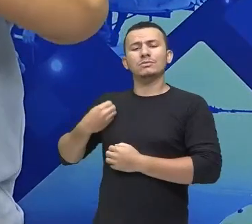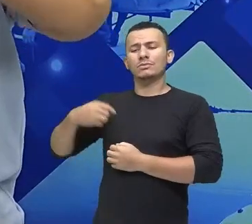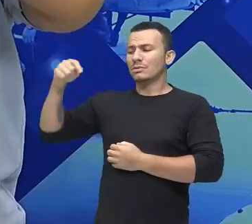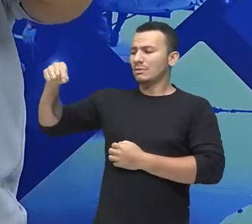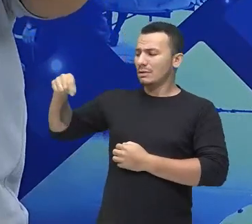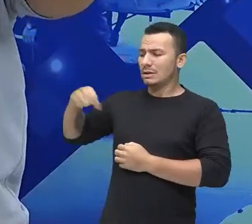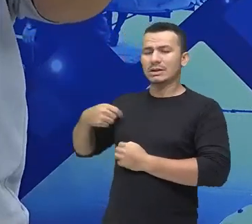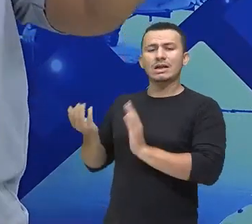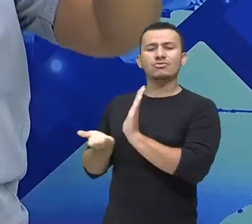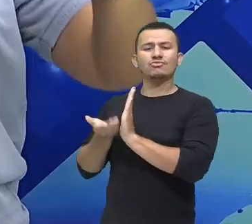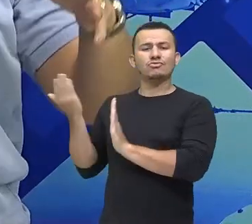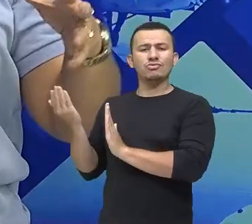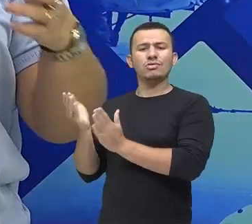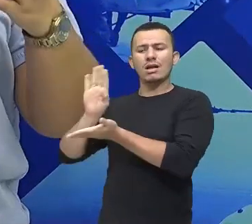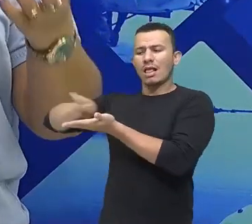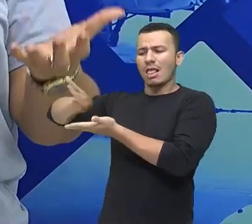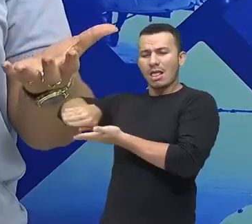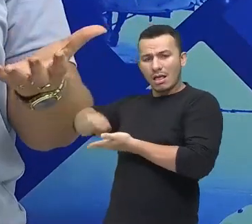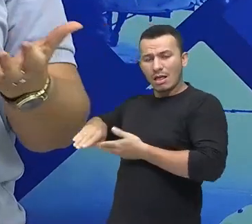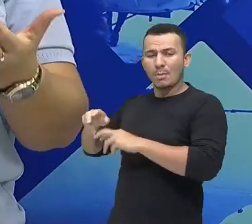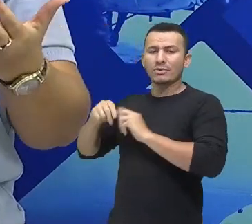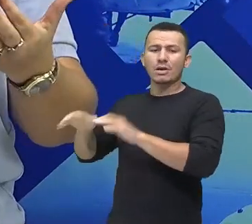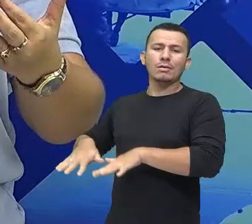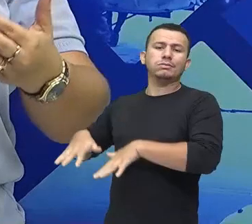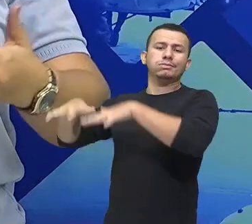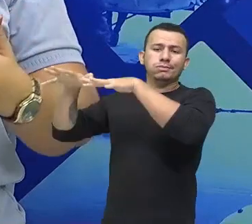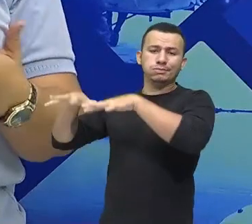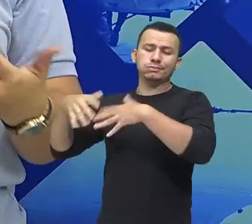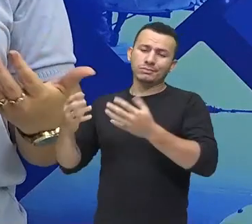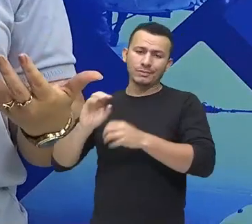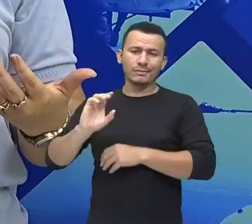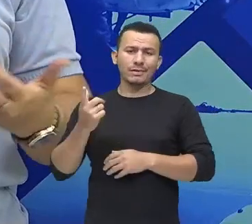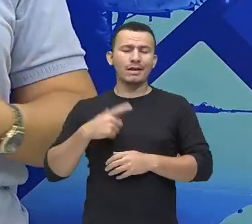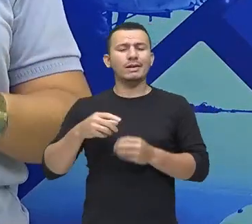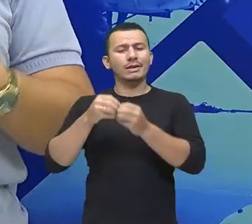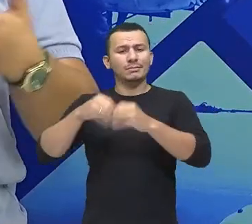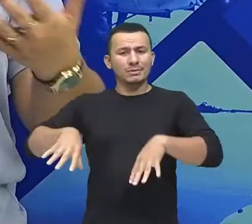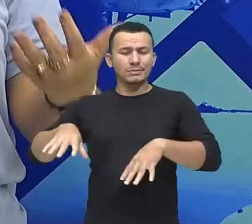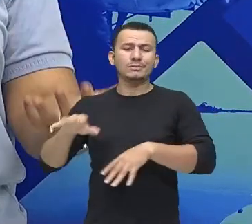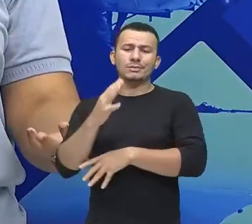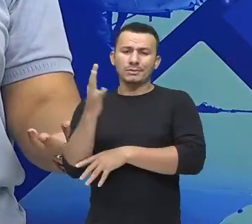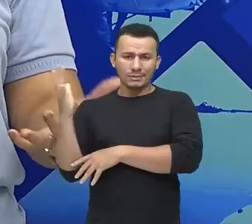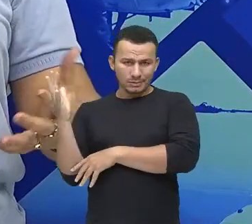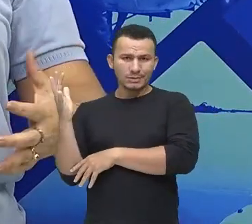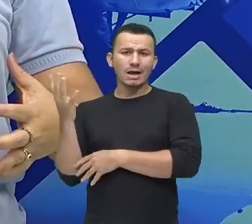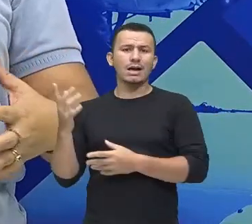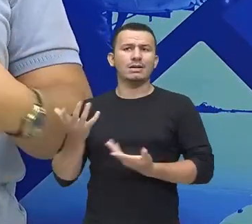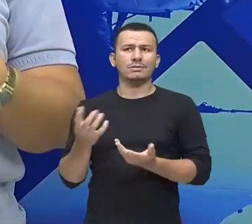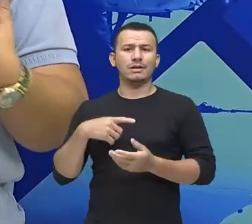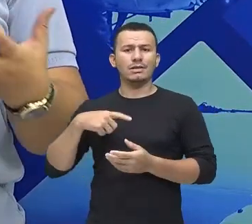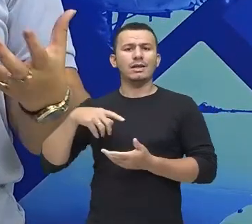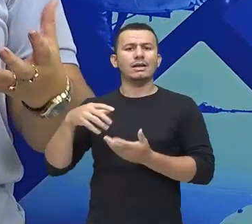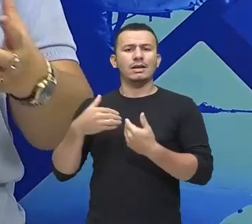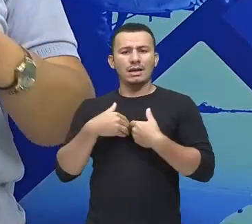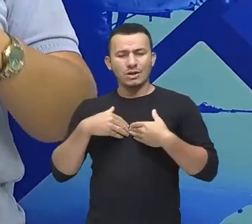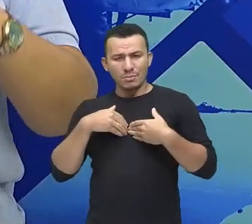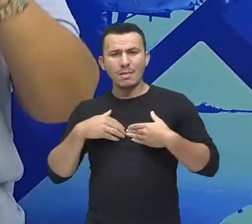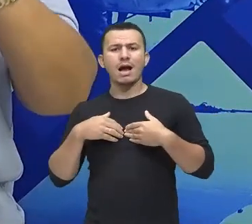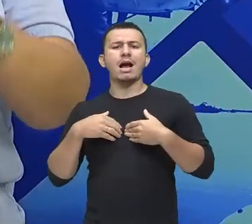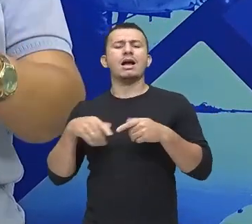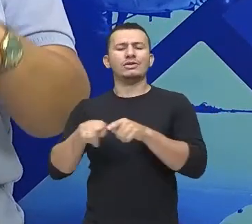também tem que tirar, porque vai ser tudo inundado. E é lógico que isso aí vai ter um impacto ambiental, você vai tirar ali animais que